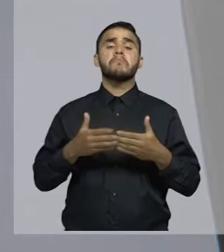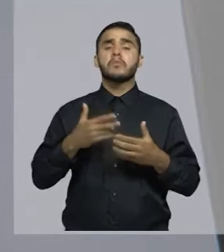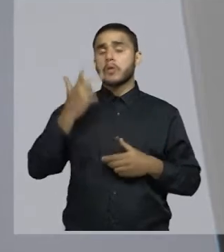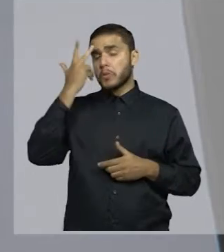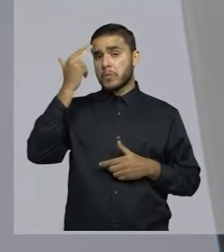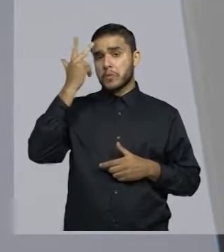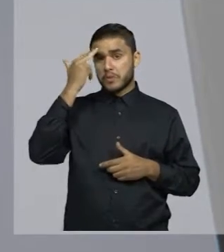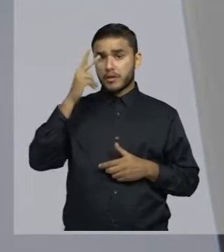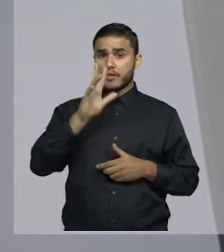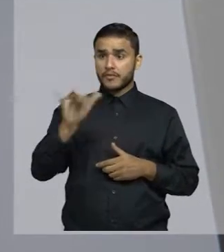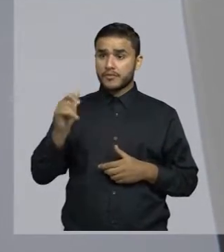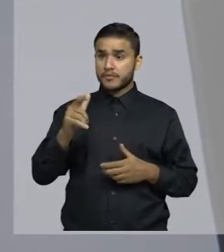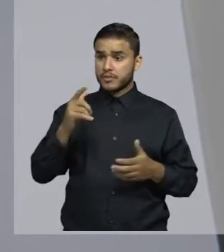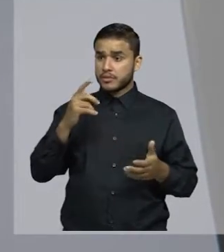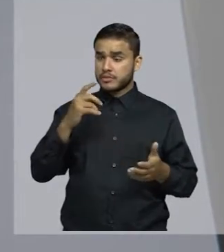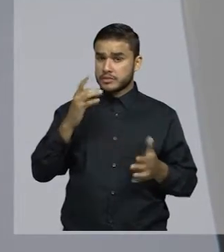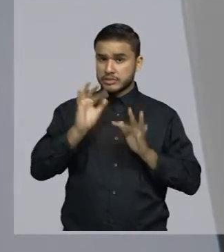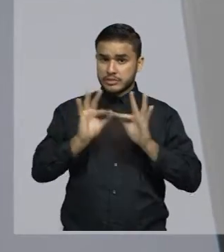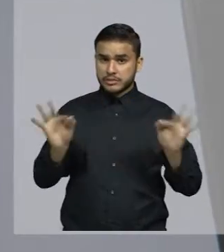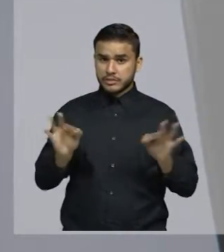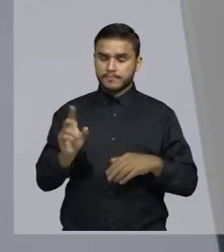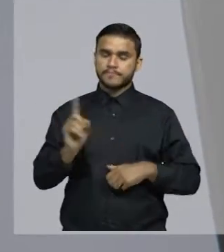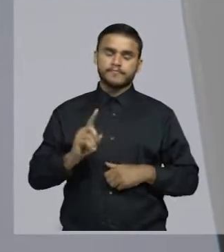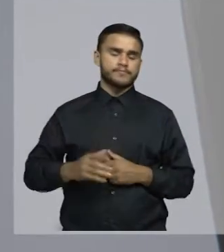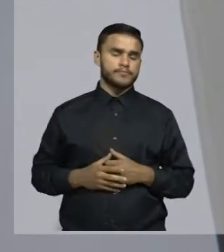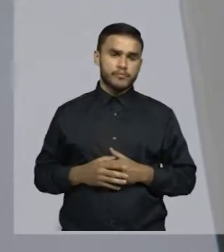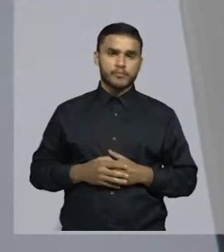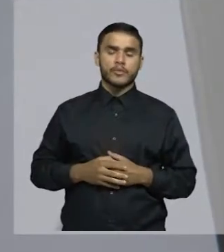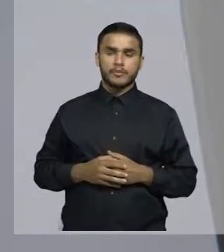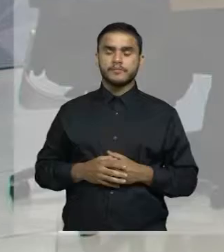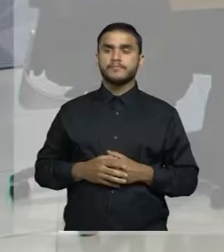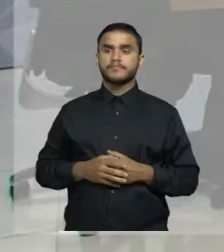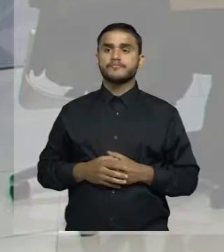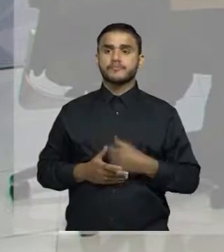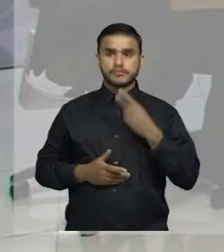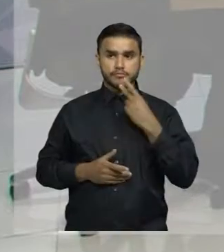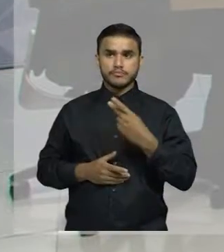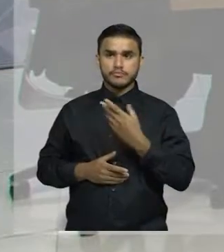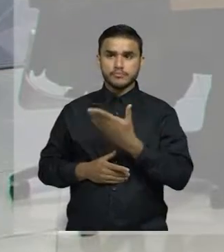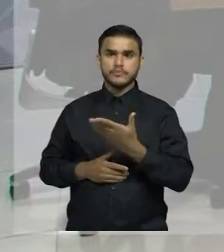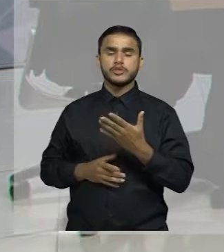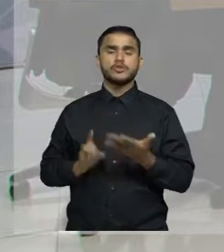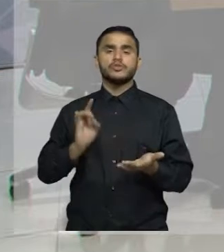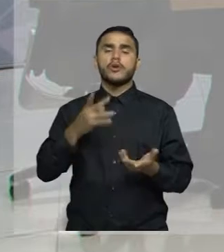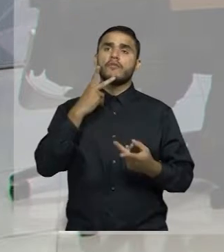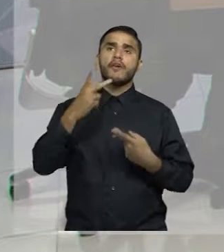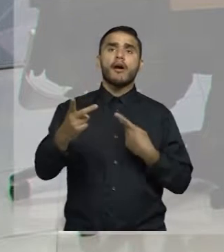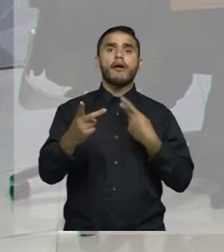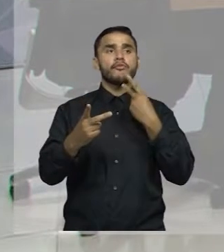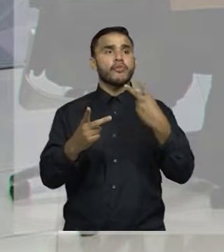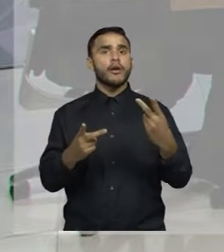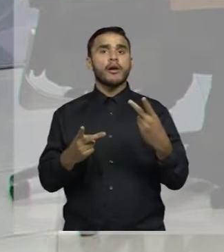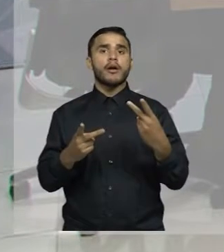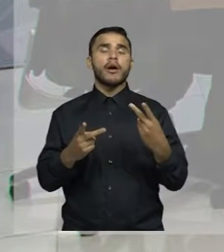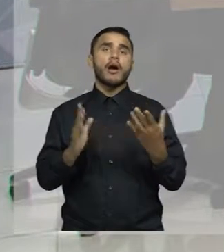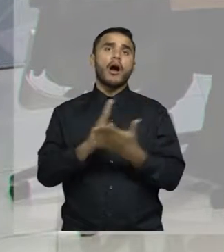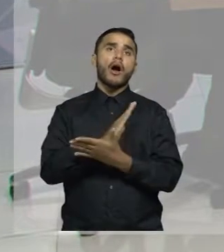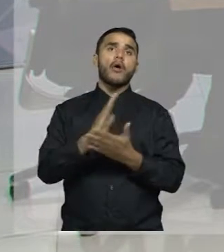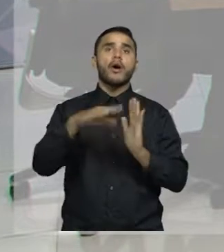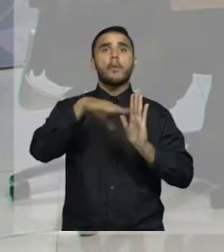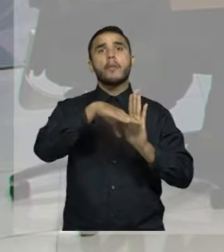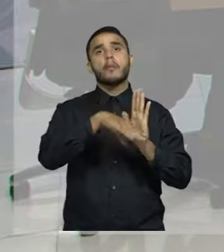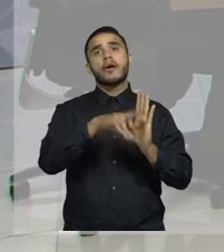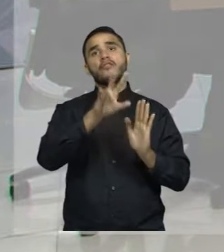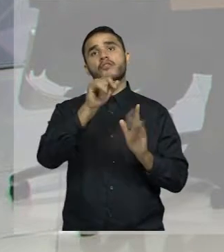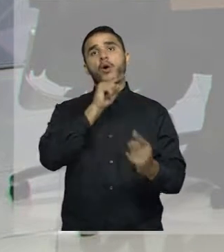contemporiza, isso tende a ficar... Agora, repito, não vai resolver apenas verbalizando